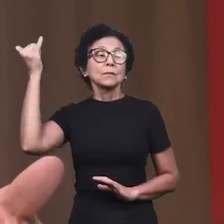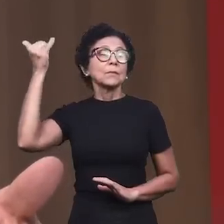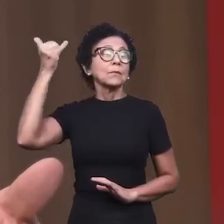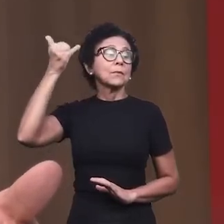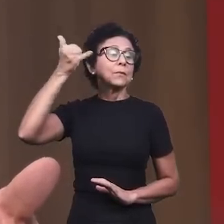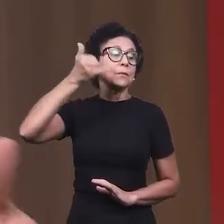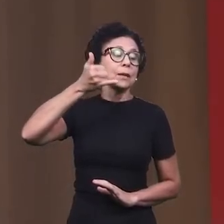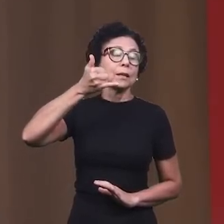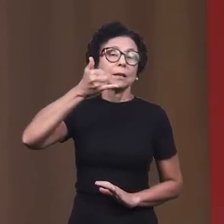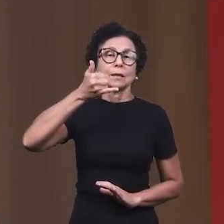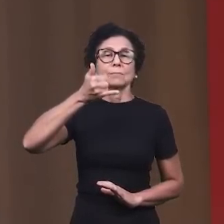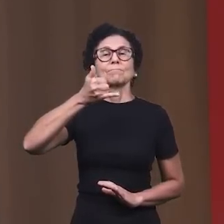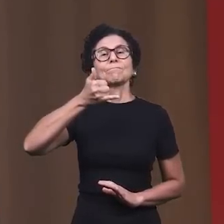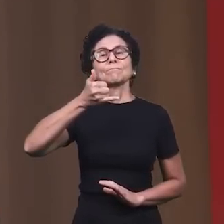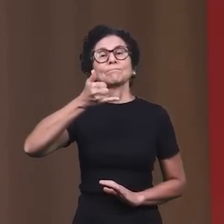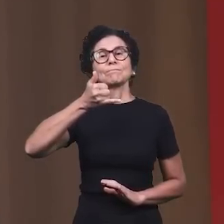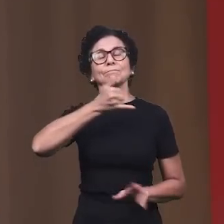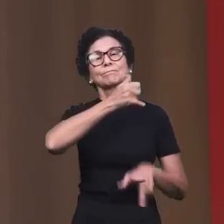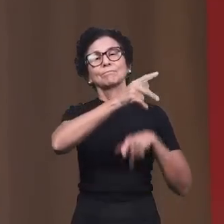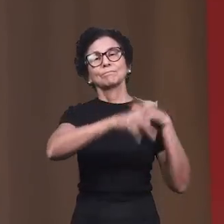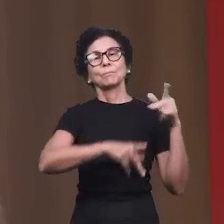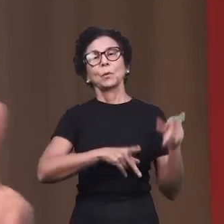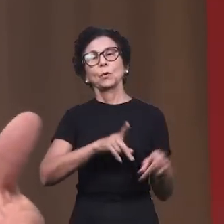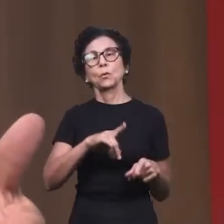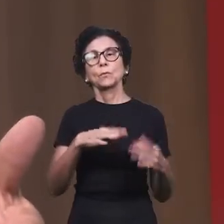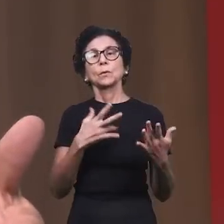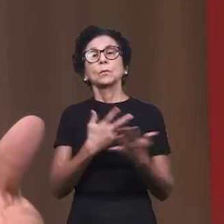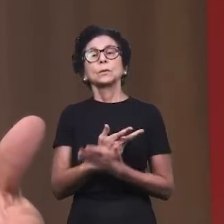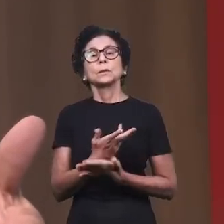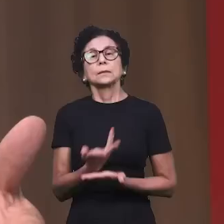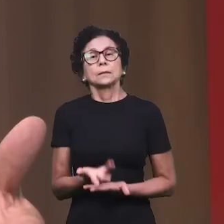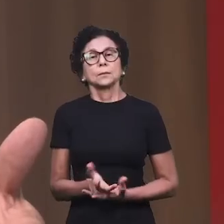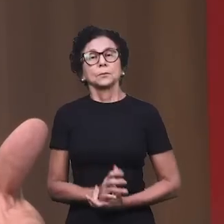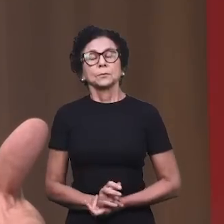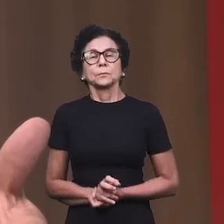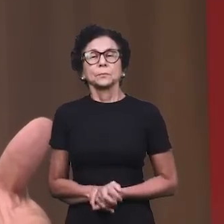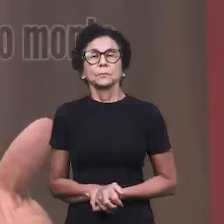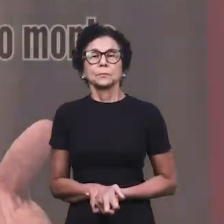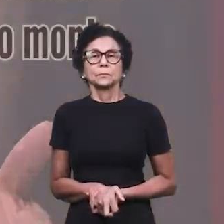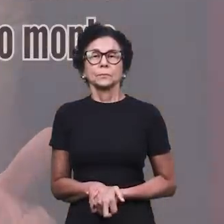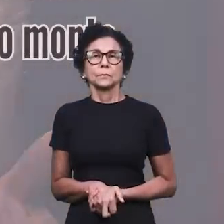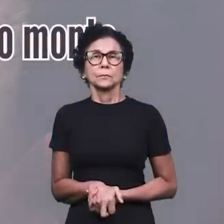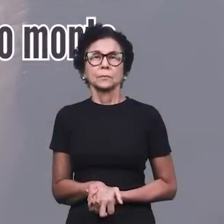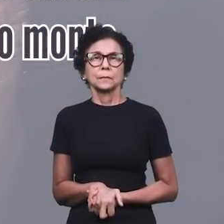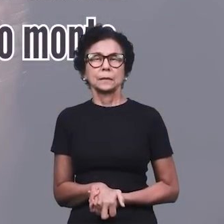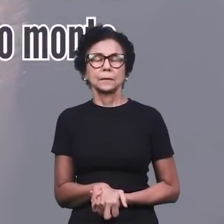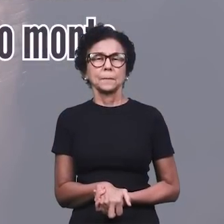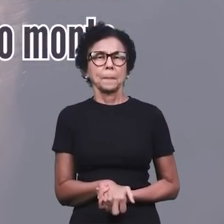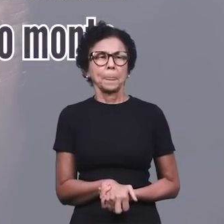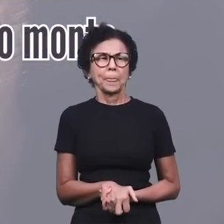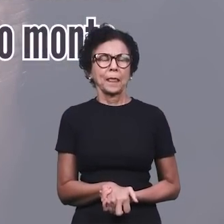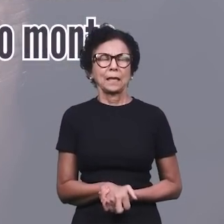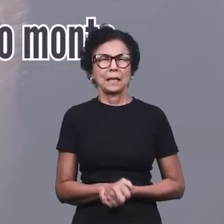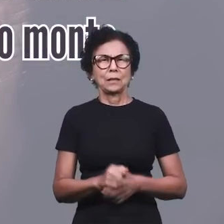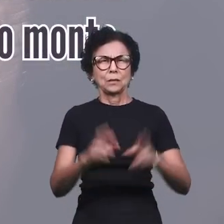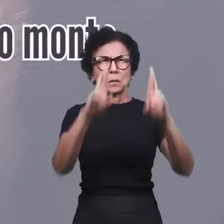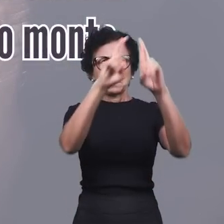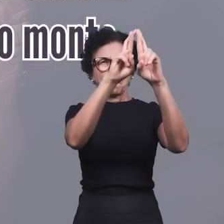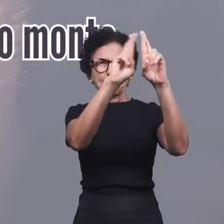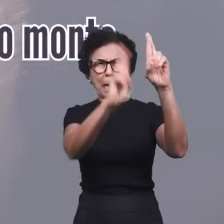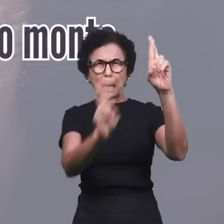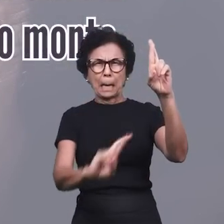povo. Mas o que acontece ali? Aquela questão de relâmpagos, de